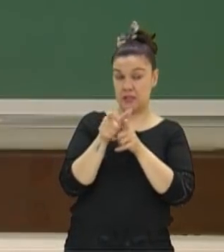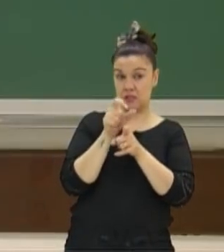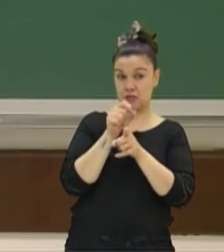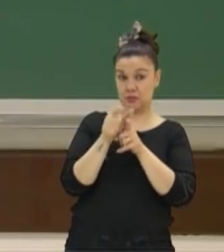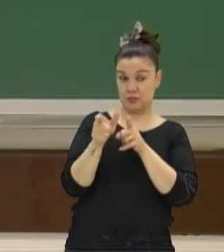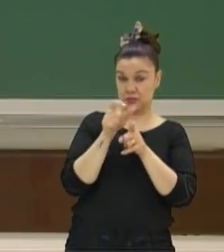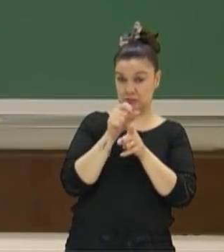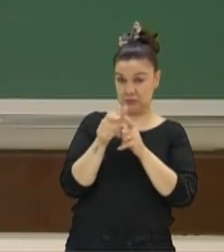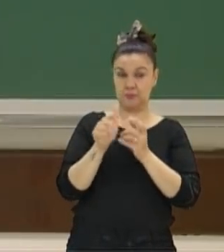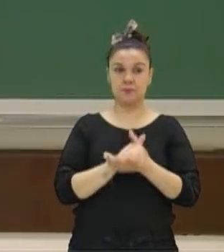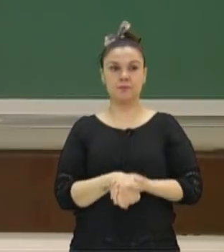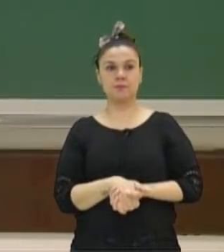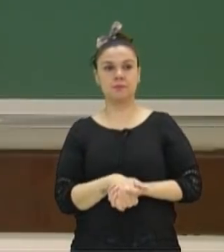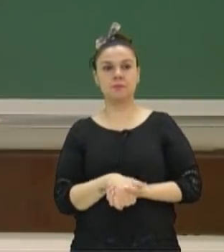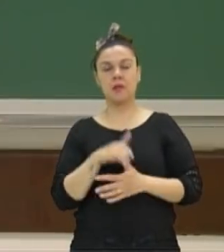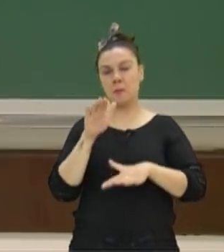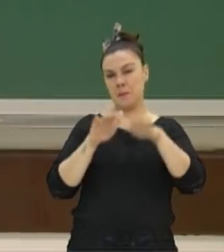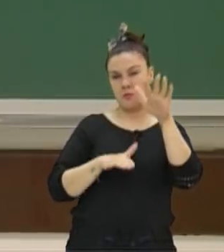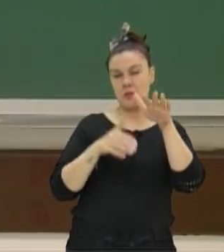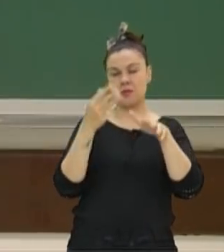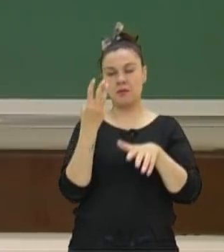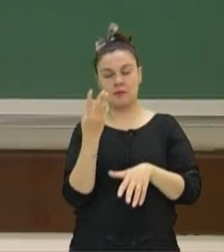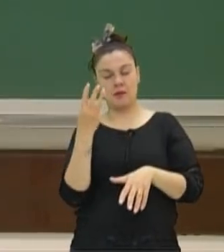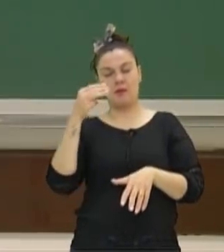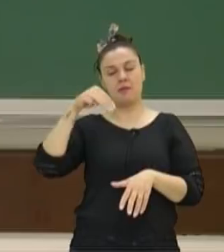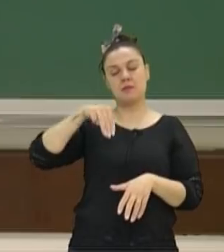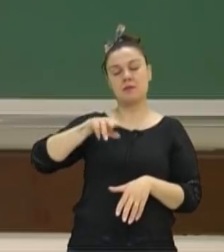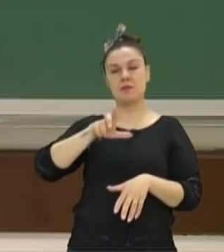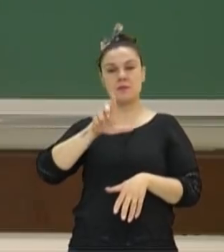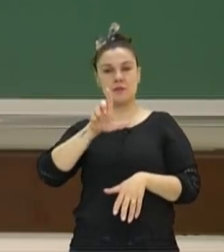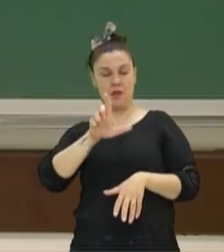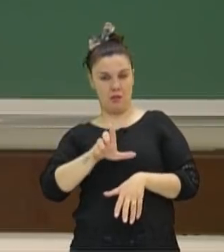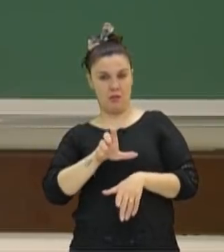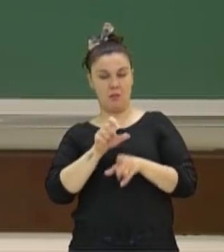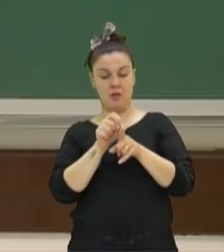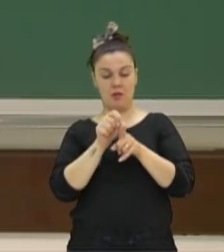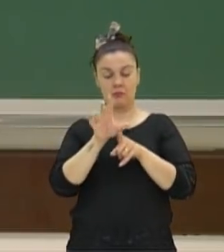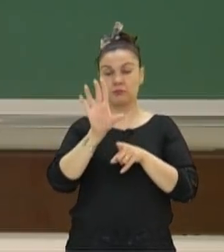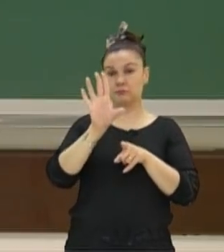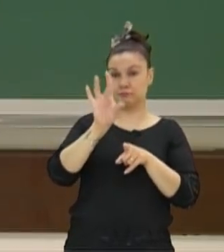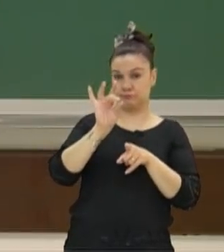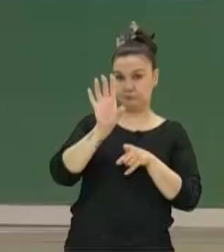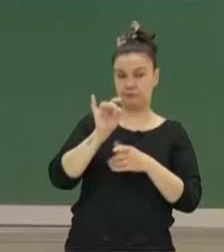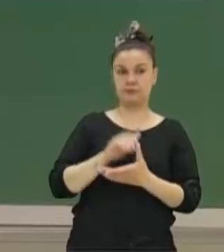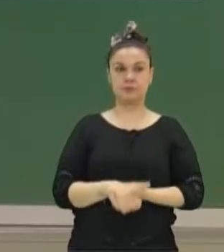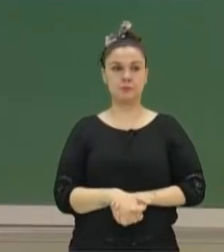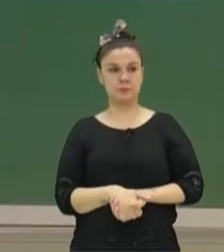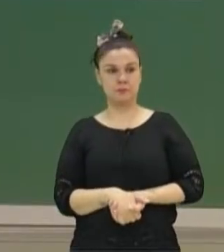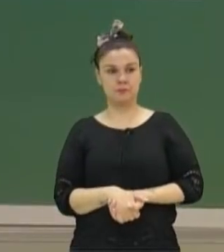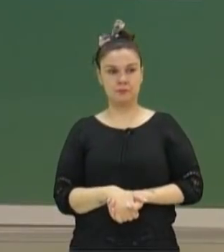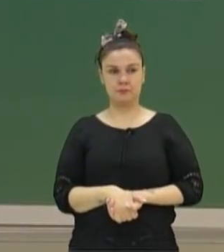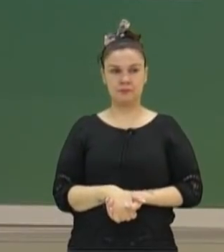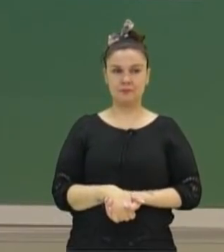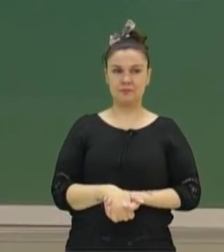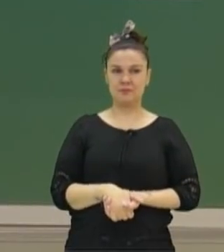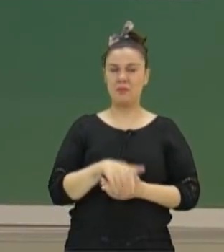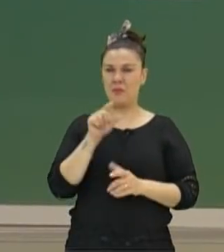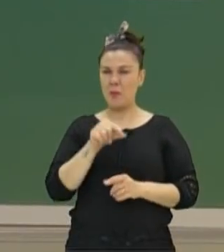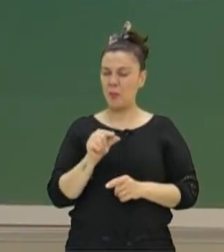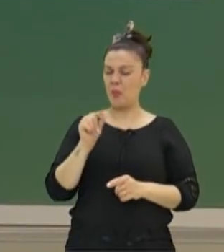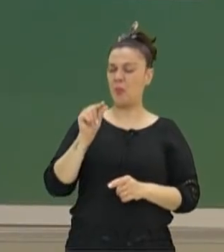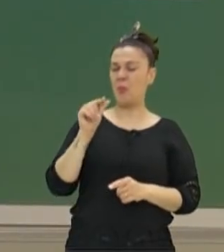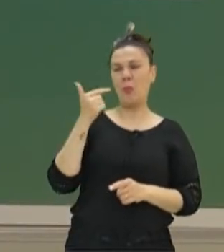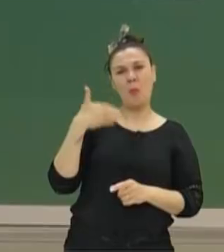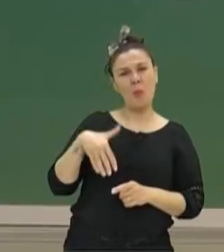cada ejaculação são expelidos mais ou menos 3 ml de esperma? Isso parece tão